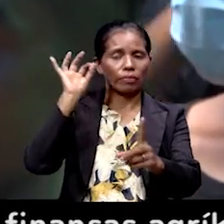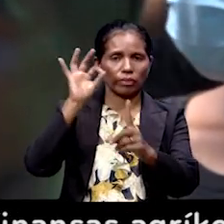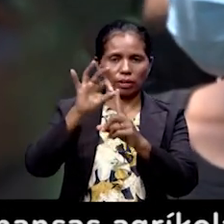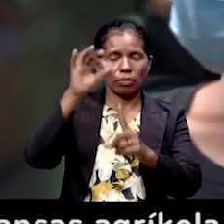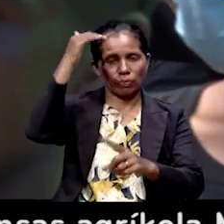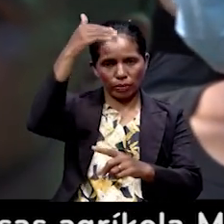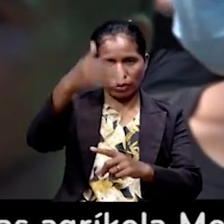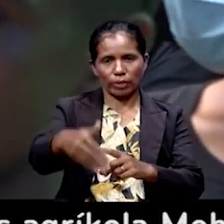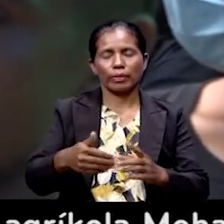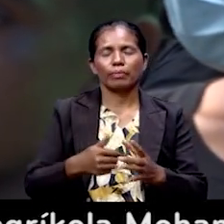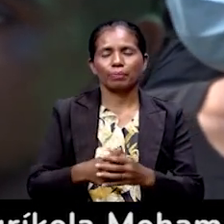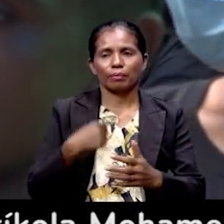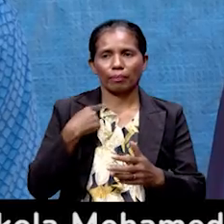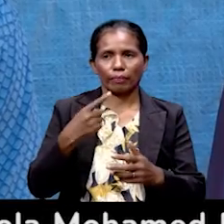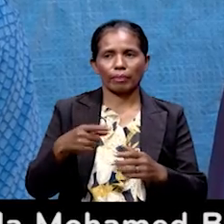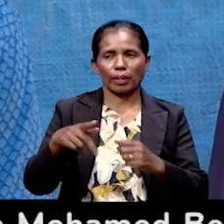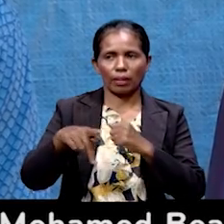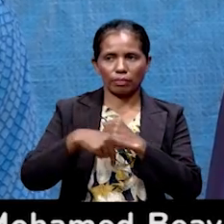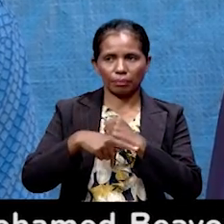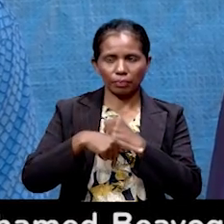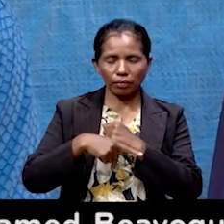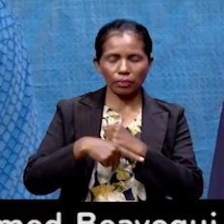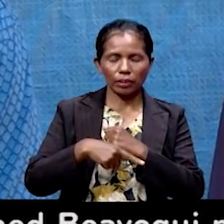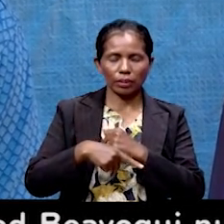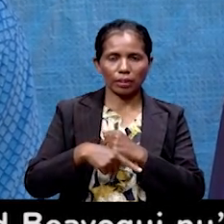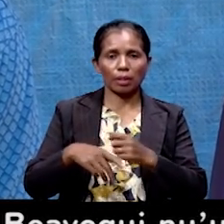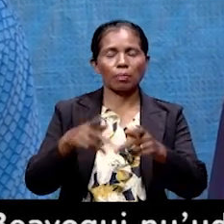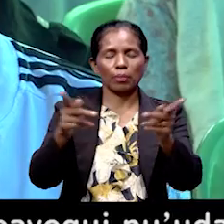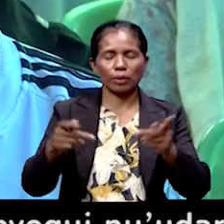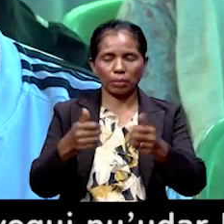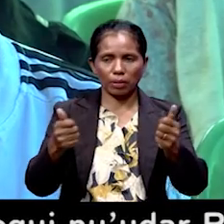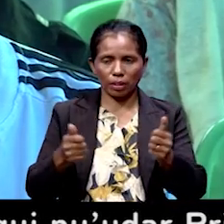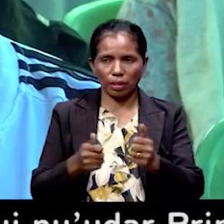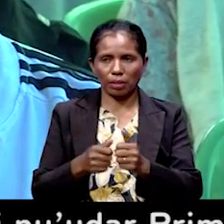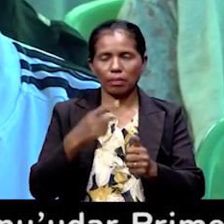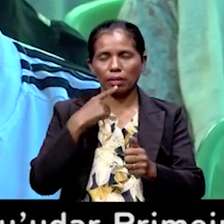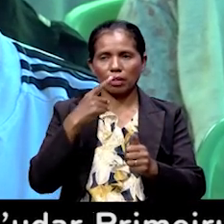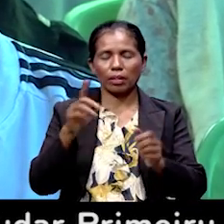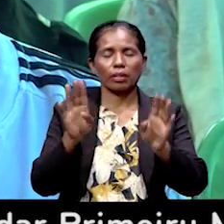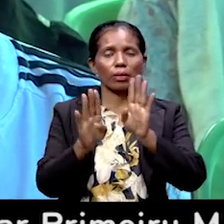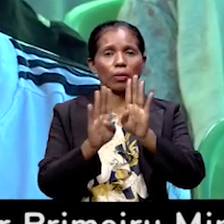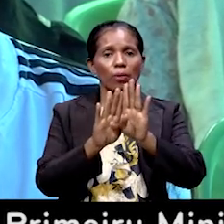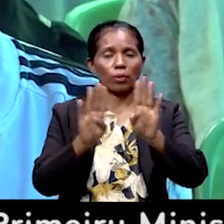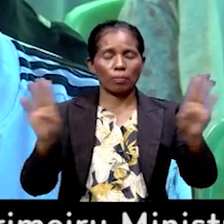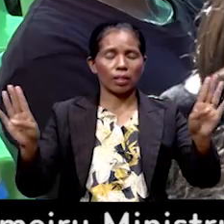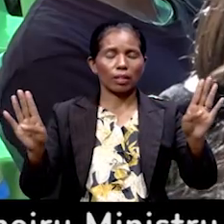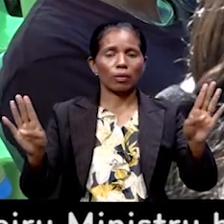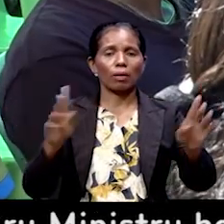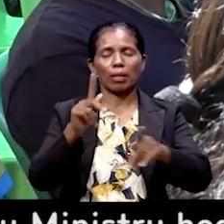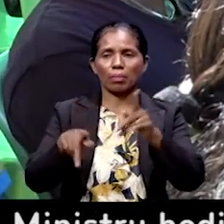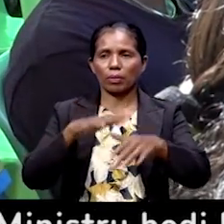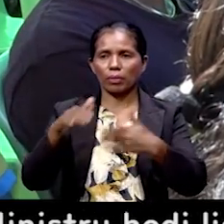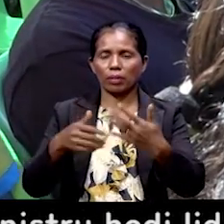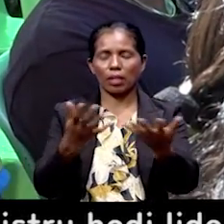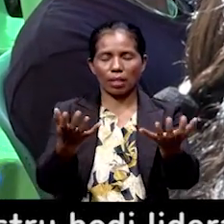sorin selo coordenador partidu Fretilling postu administrativo Cristo Rei hateten oda matan Fretilling nak loke basida daun hotu nebe